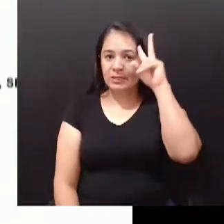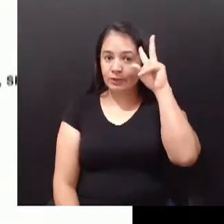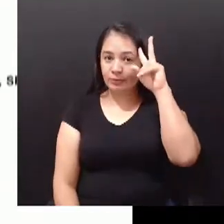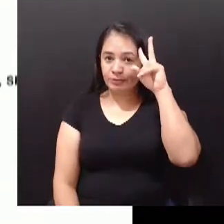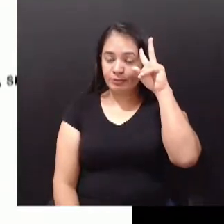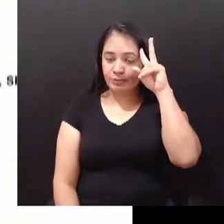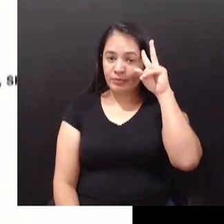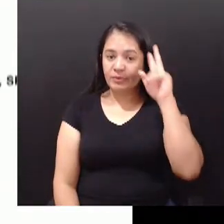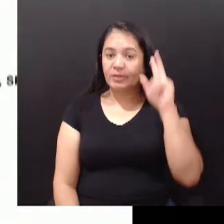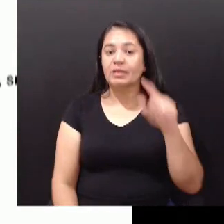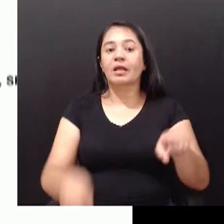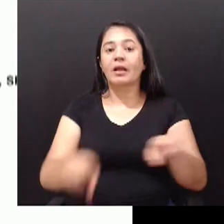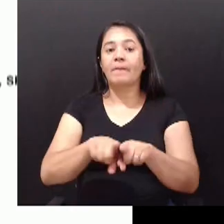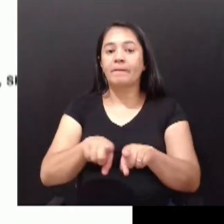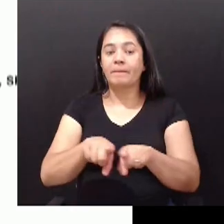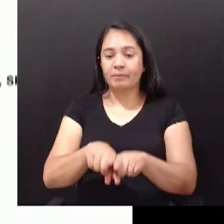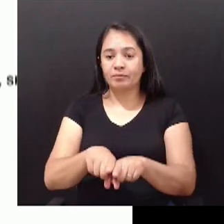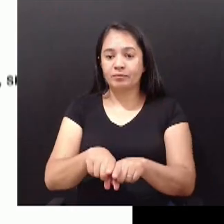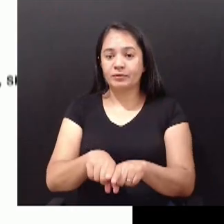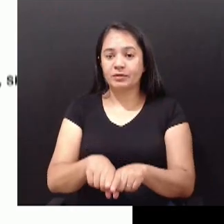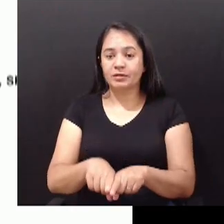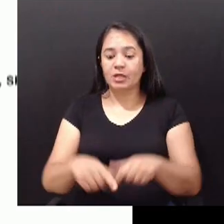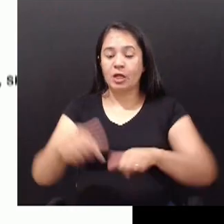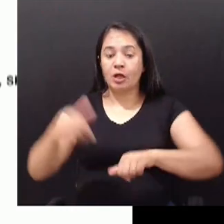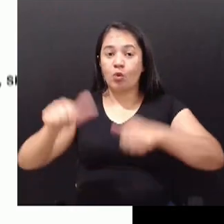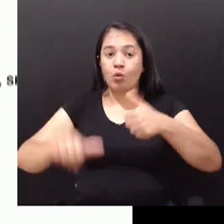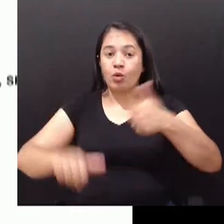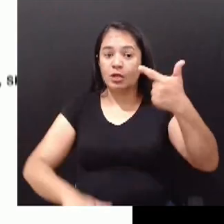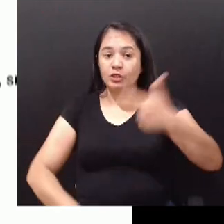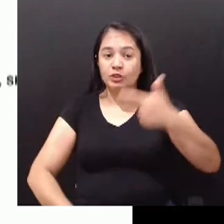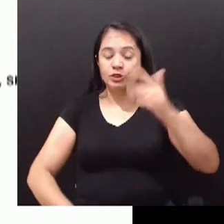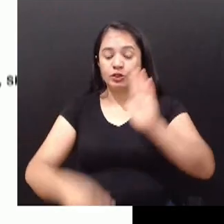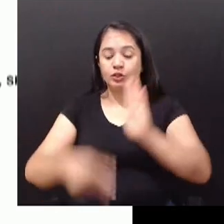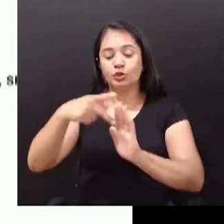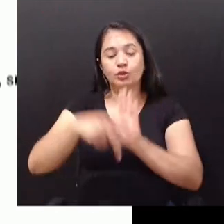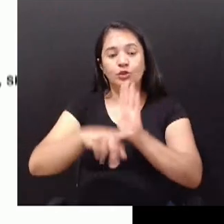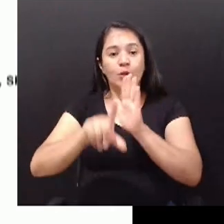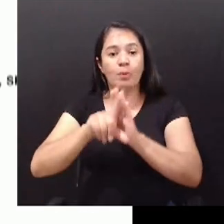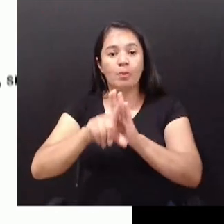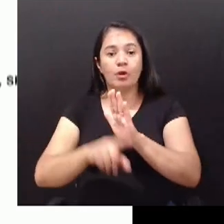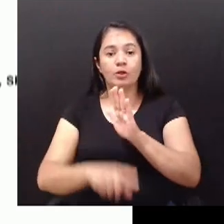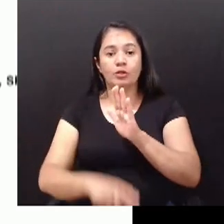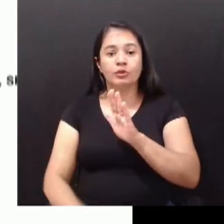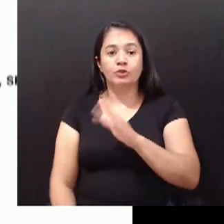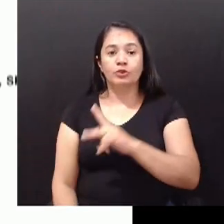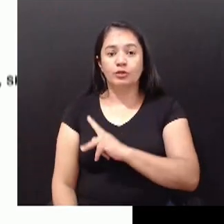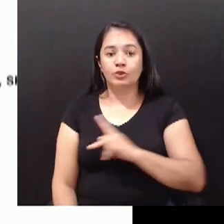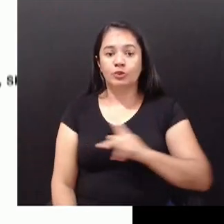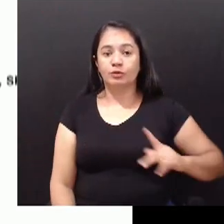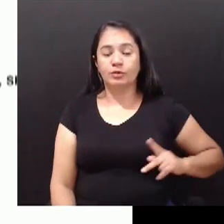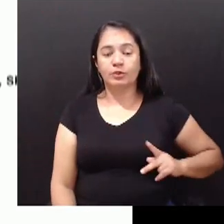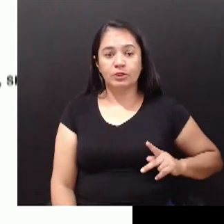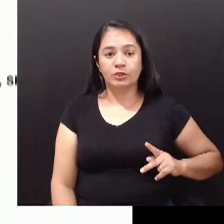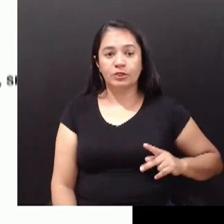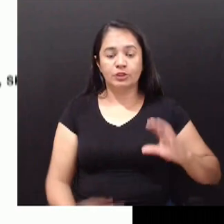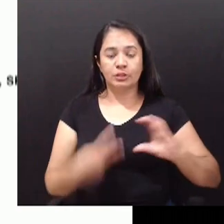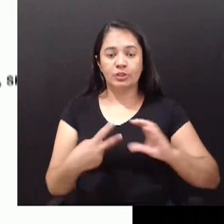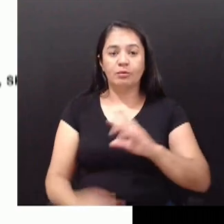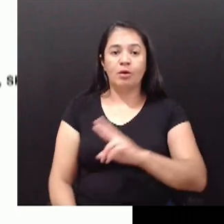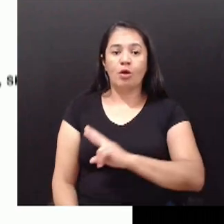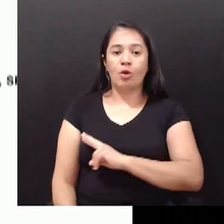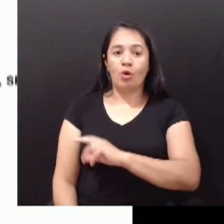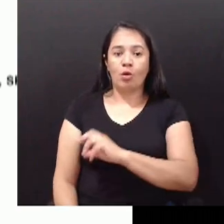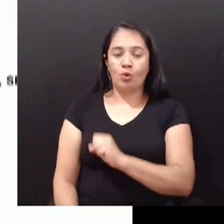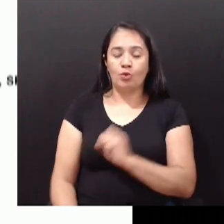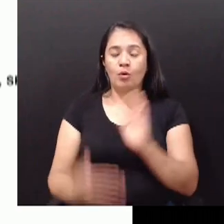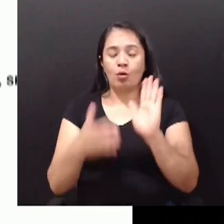eles está, em segunda análise, um projeto de lei de autoria do presidente da Câmara, do vereador Luiz Rossini. É uma proposta que